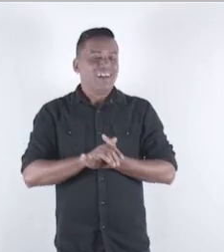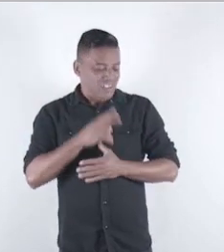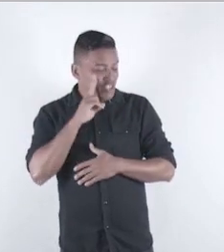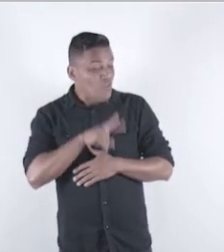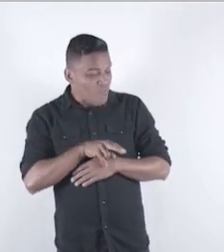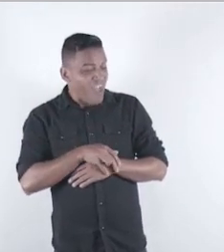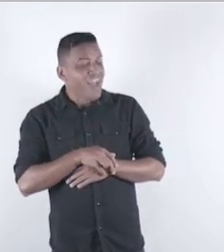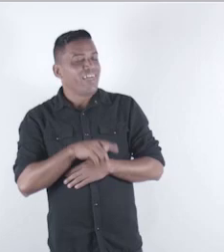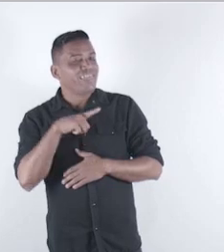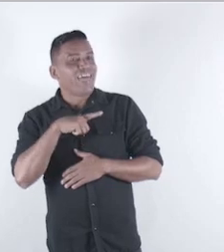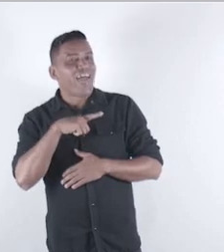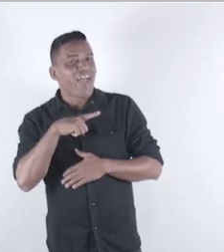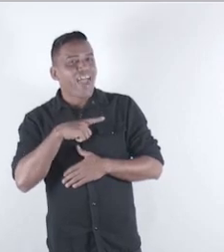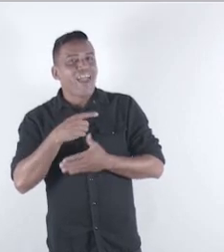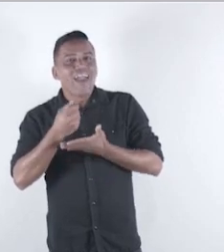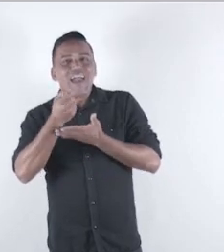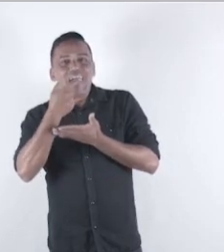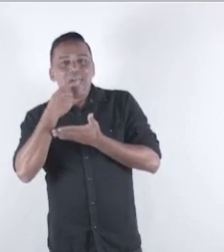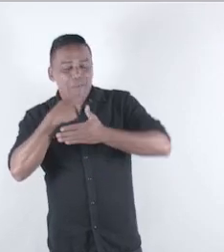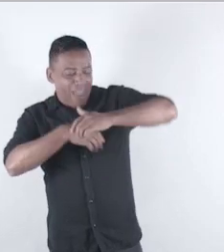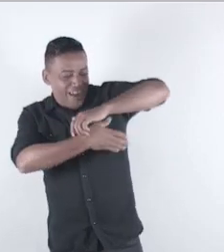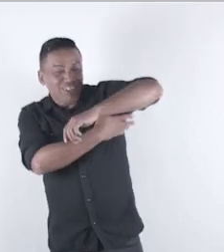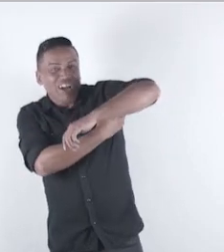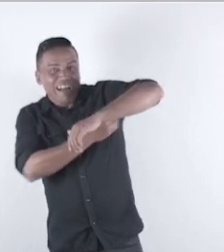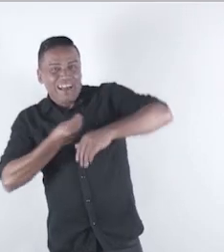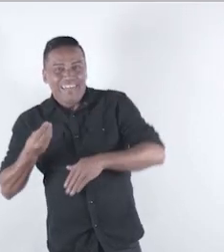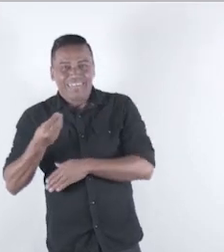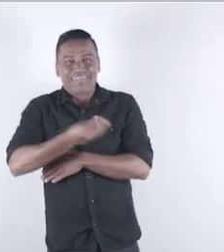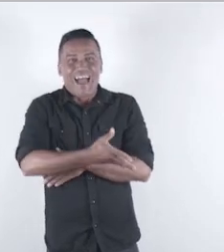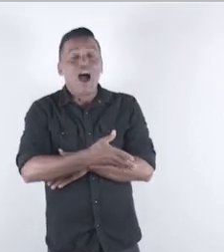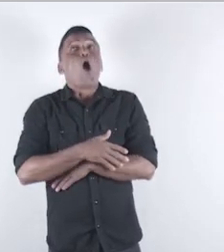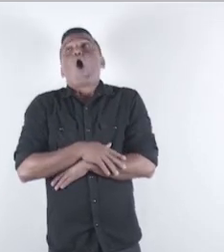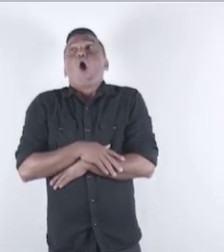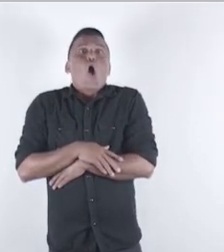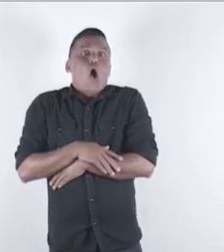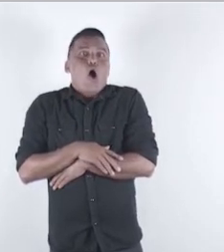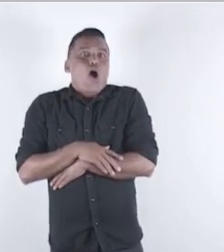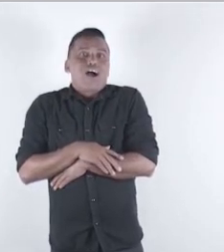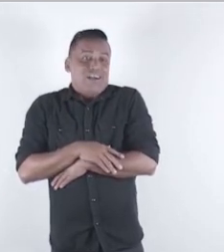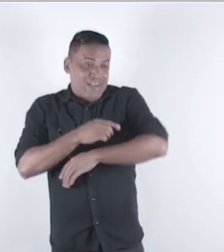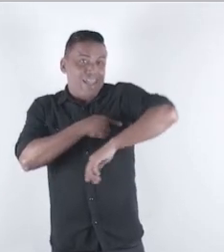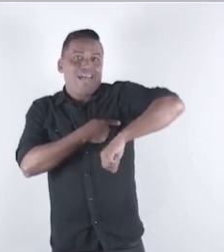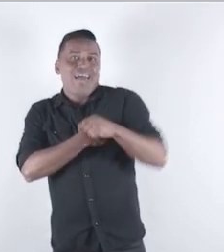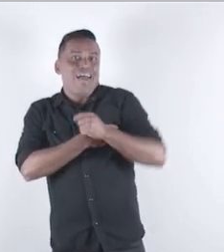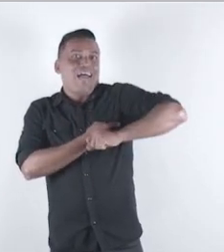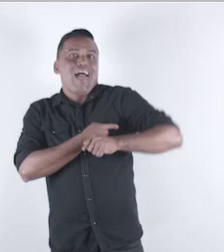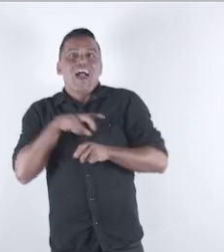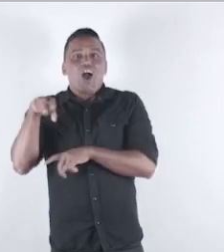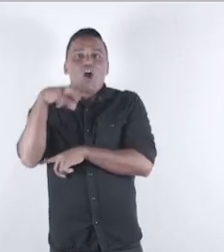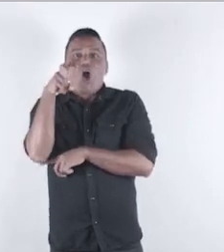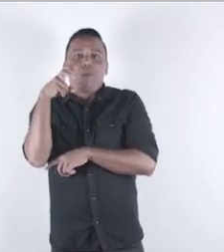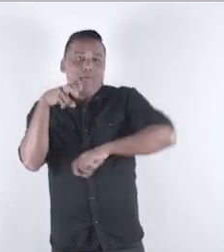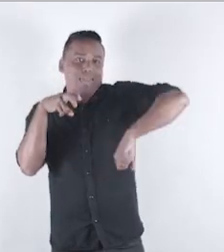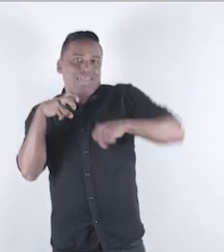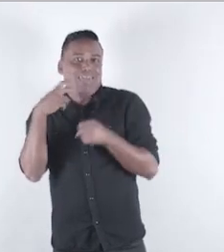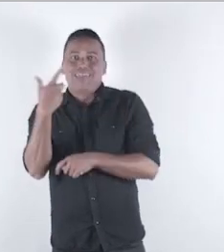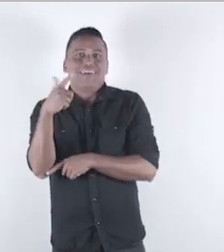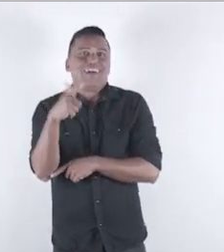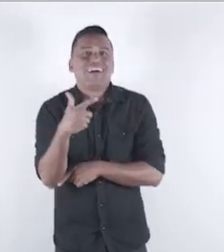Deixe-me ver se tem o antídoto aqui no meu sovaco. Oh, esqueci que cobra não tem braço.